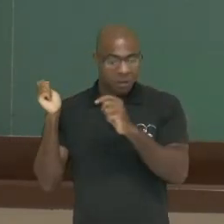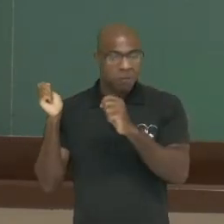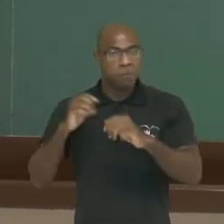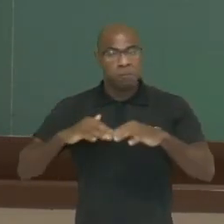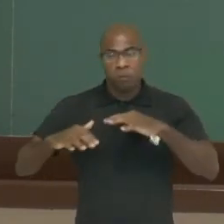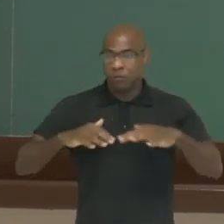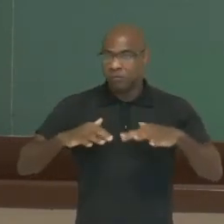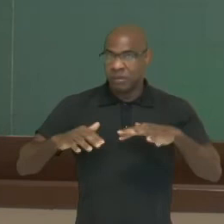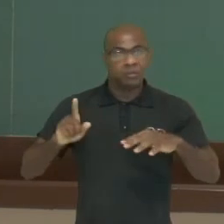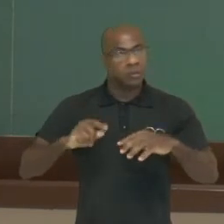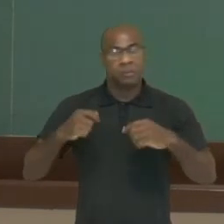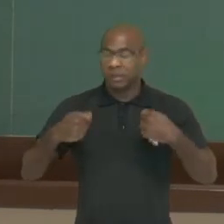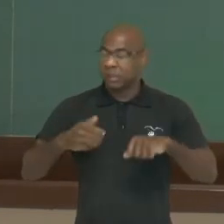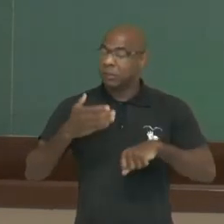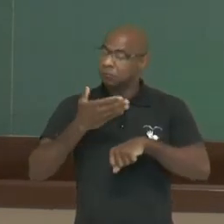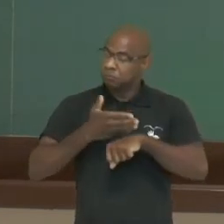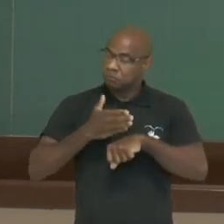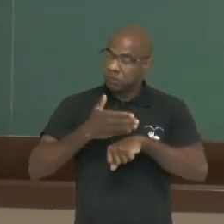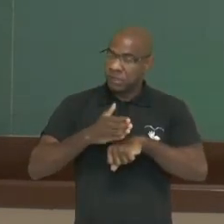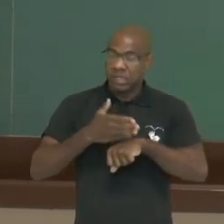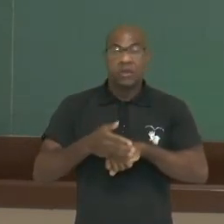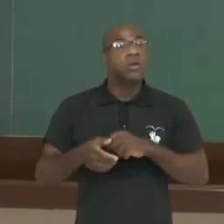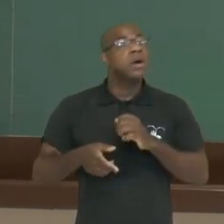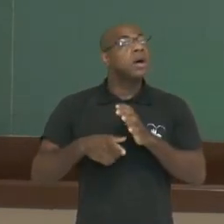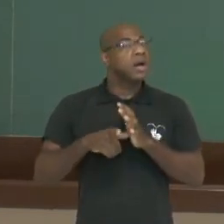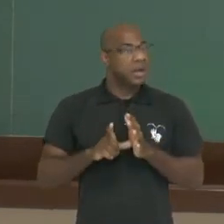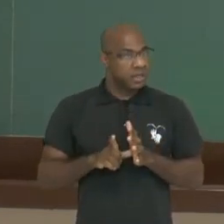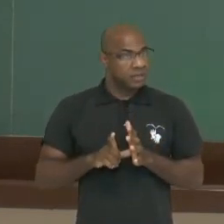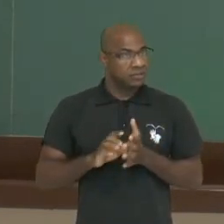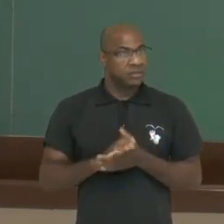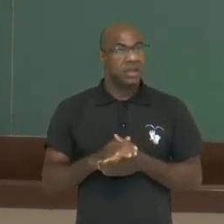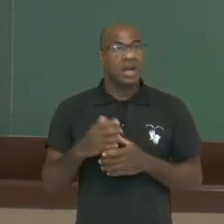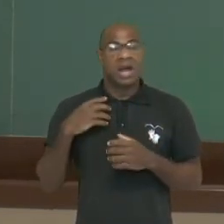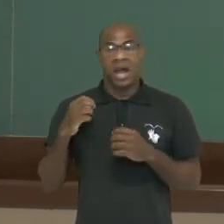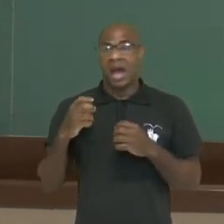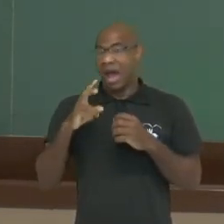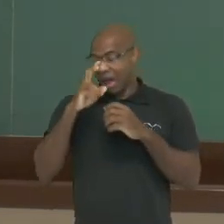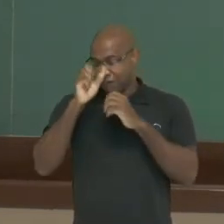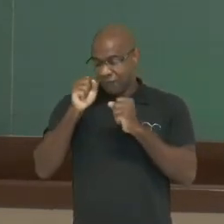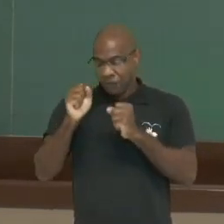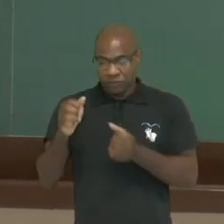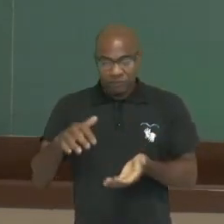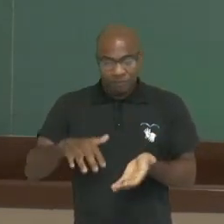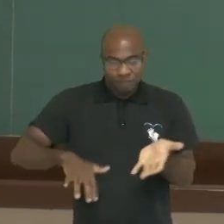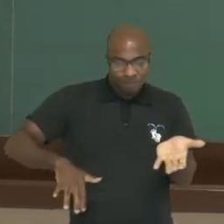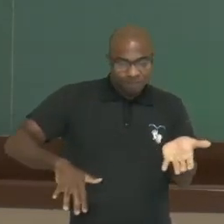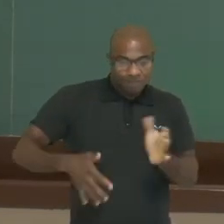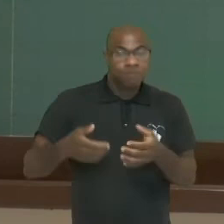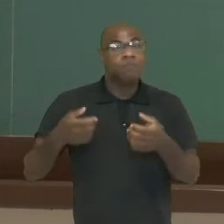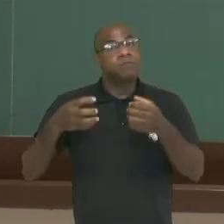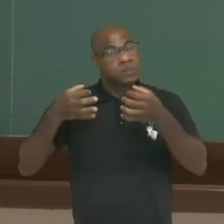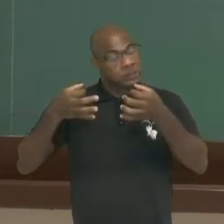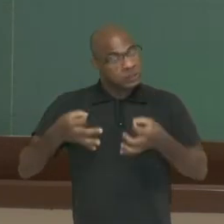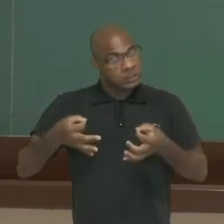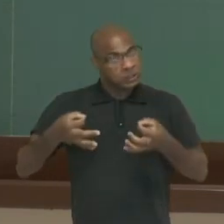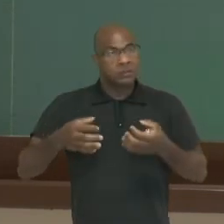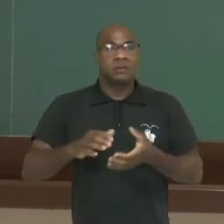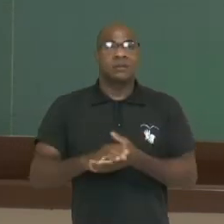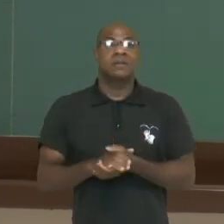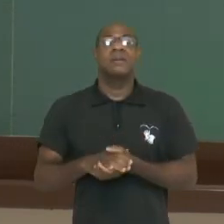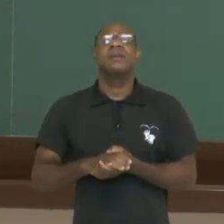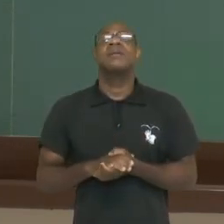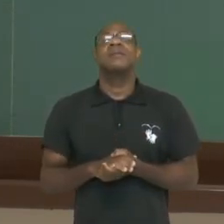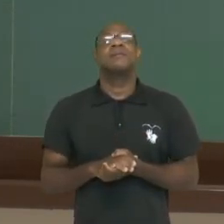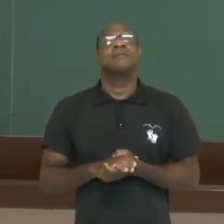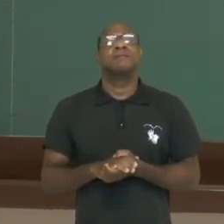ser precisos, técnicos, né? A força deve ser empreendida da forma correta para que o êxito